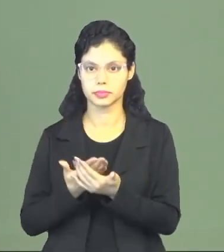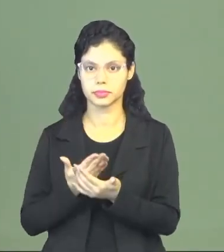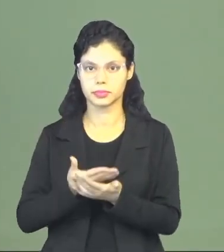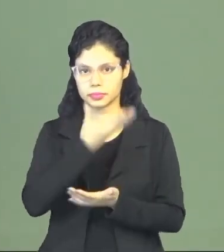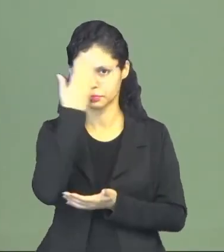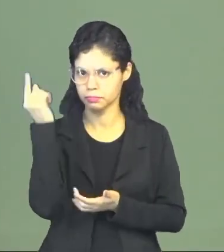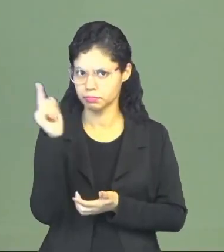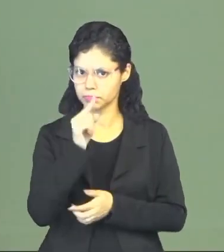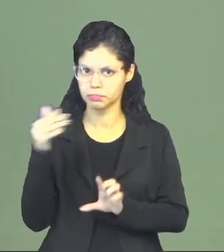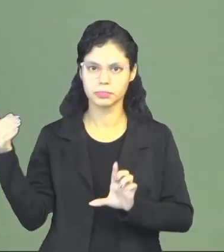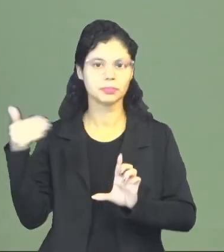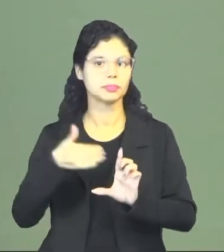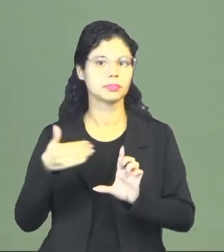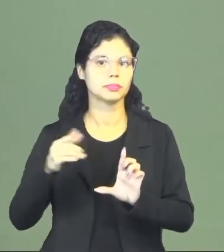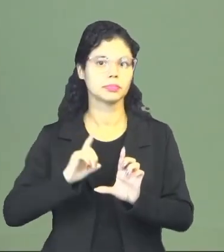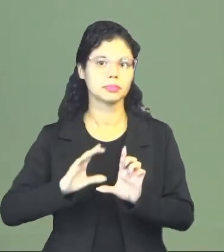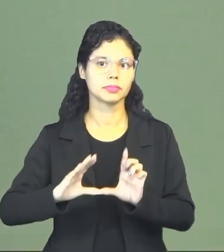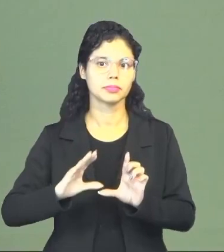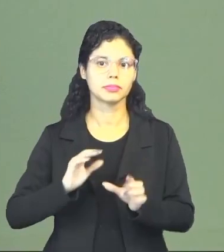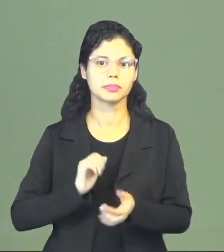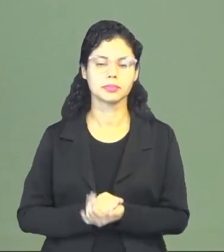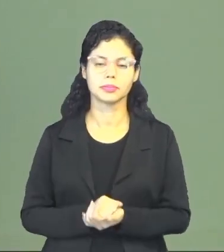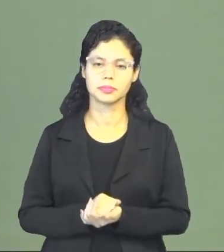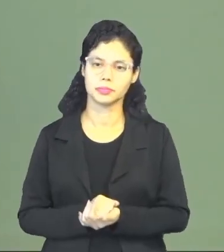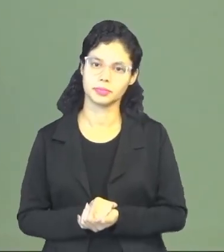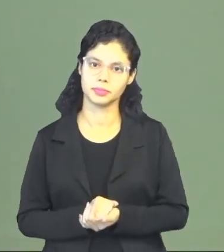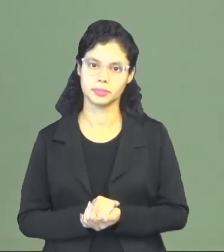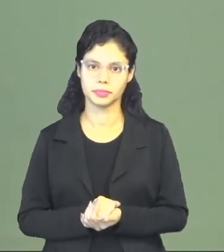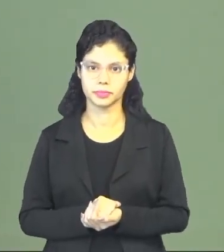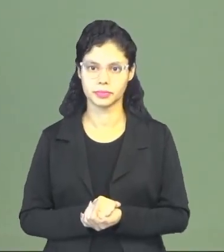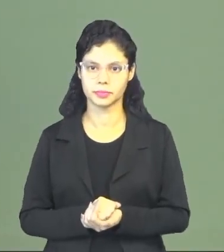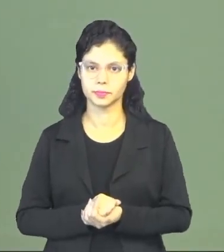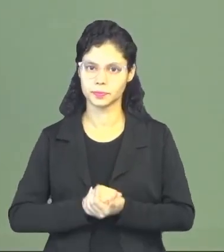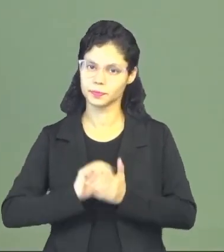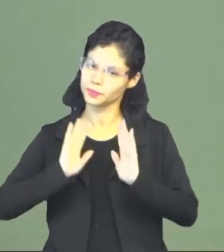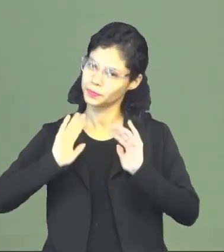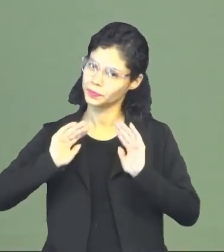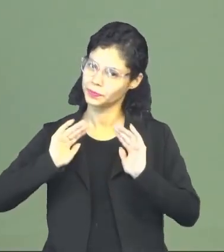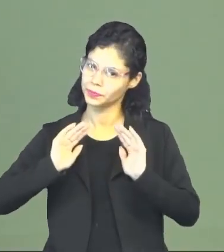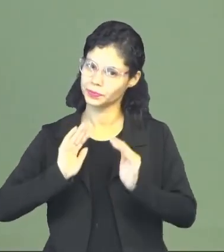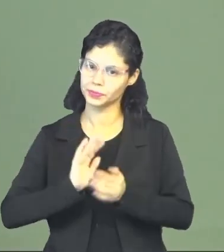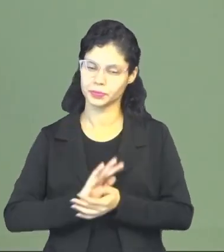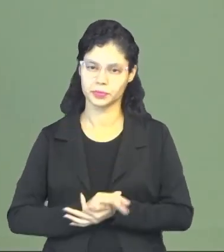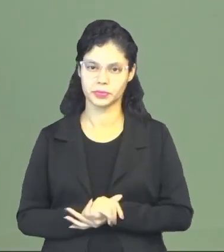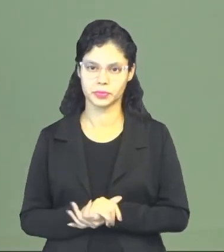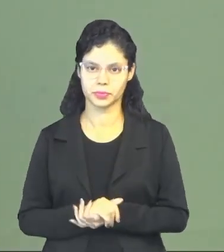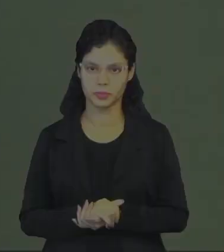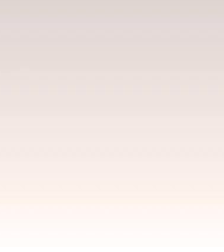Mas não esqueça de acessar a plataforma Eduque para você ter acesso a essa aula e muitas outras. Tchau, tchau!